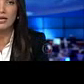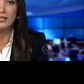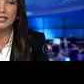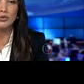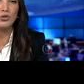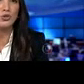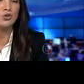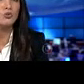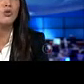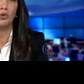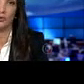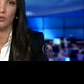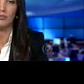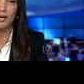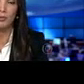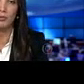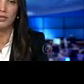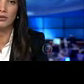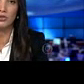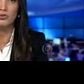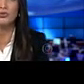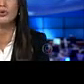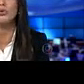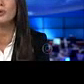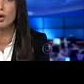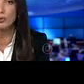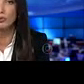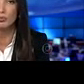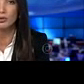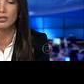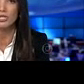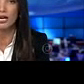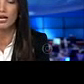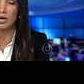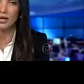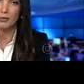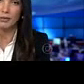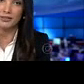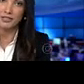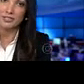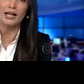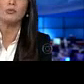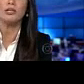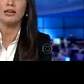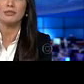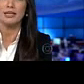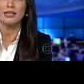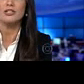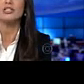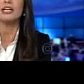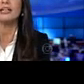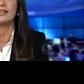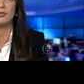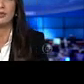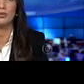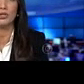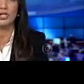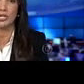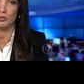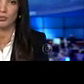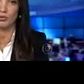comunicação nas eleições de 2008. Na época, Garotinho usou o próprio programa de rádio para entrevistar a mulher, que era candidata